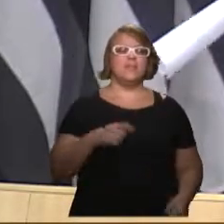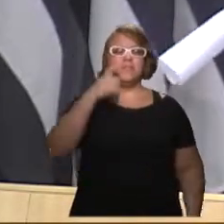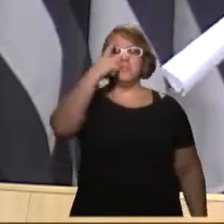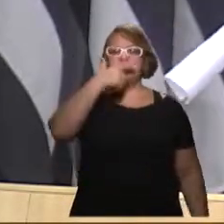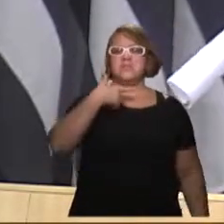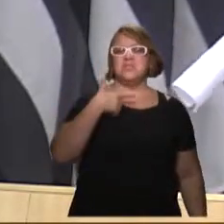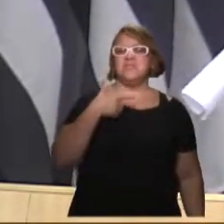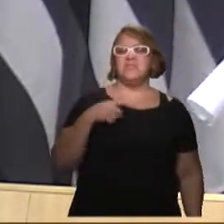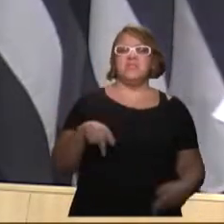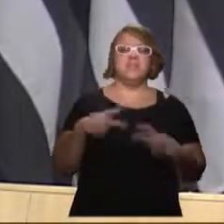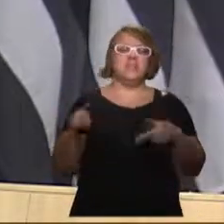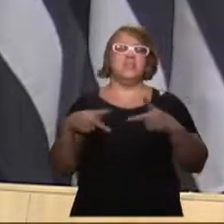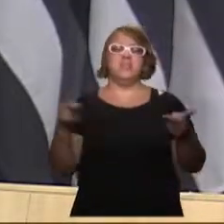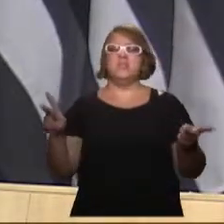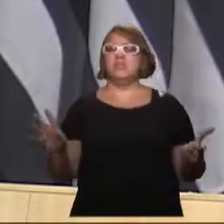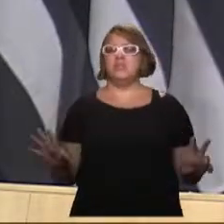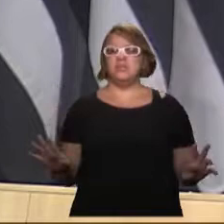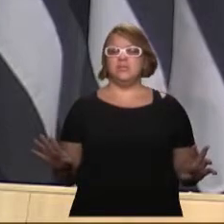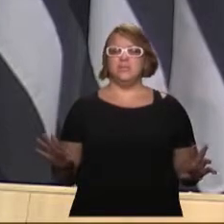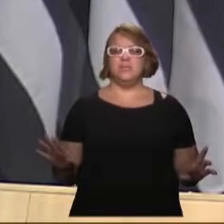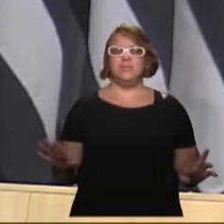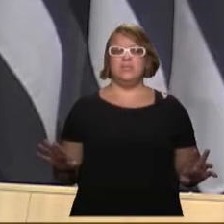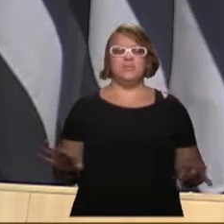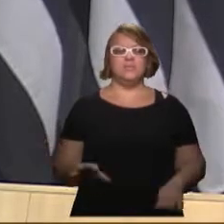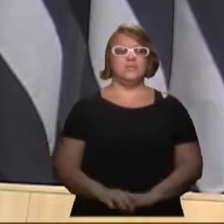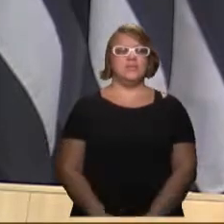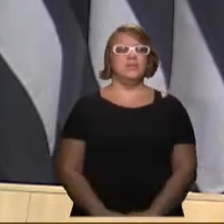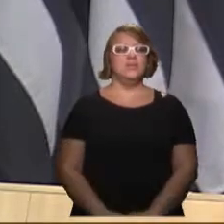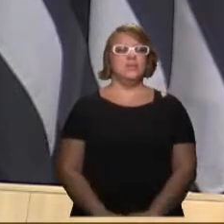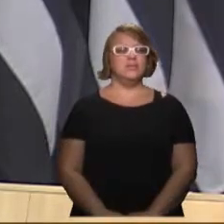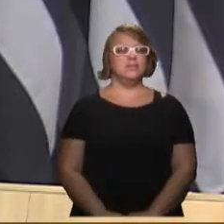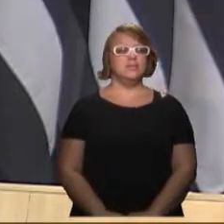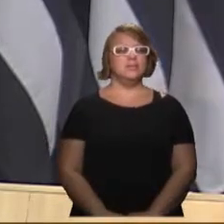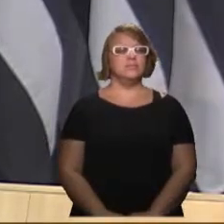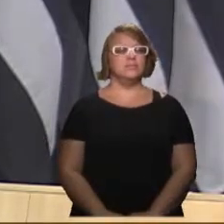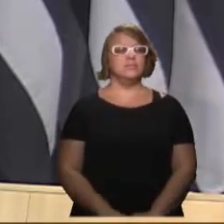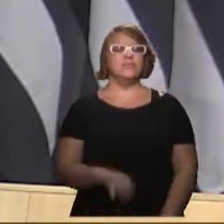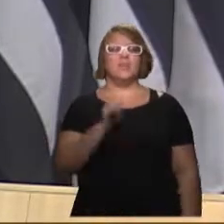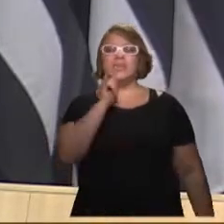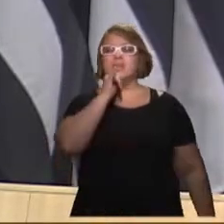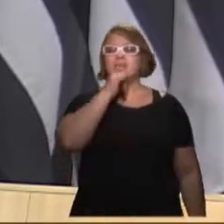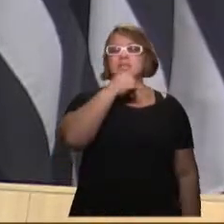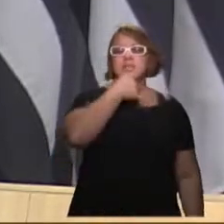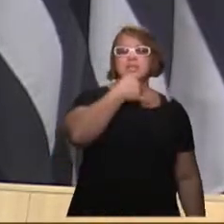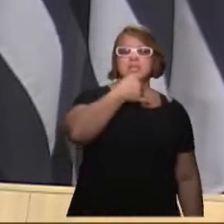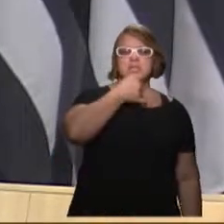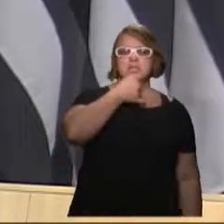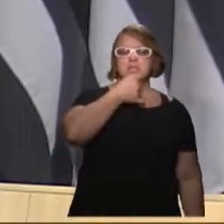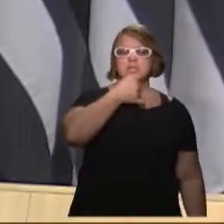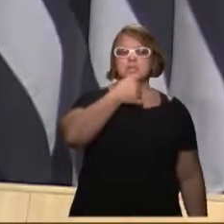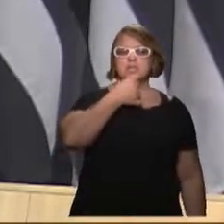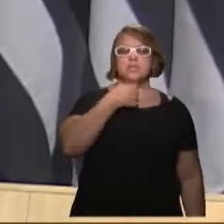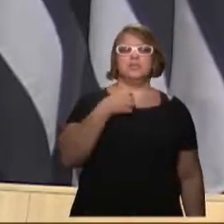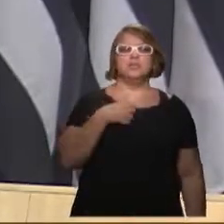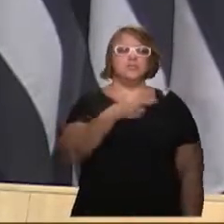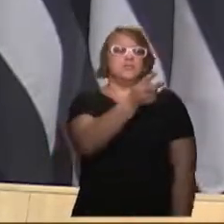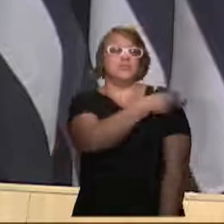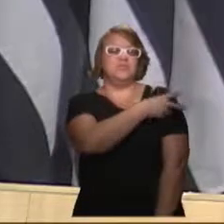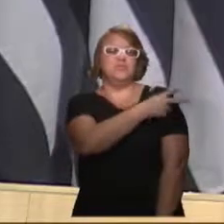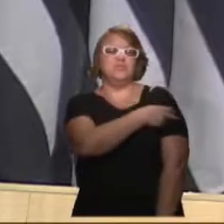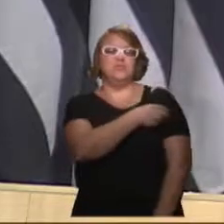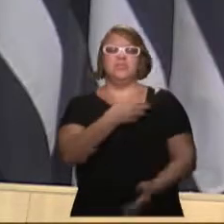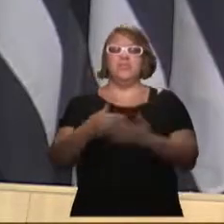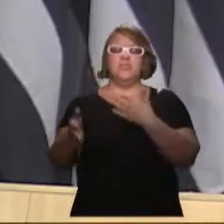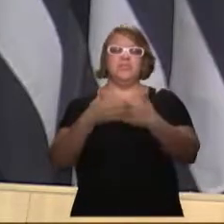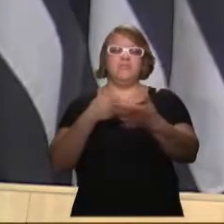povo. E aí não dá para ter um gestor que, infelizmente, não dá as respostas para os problemas e, na verdade, traz problema para